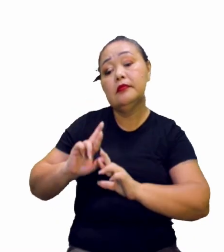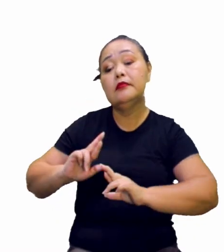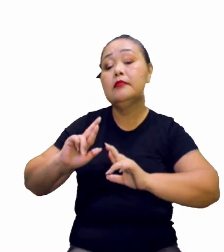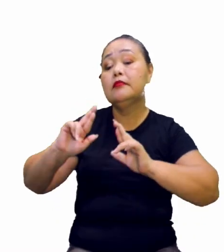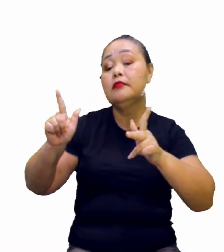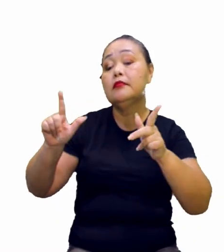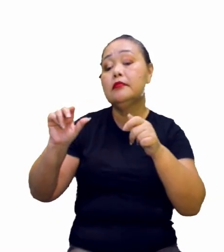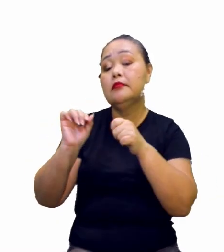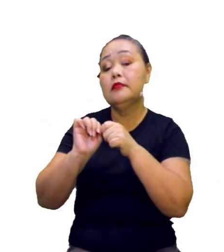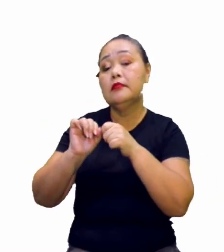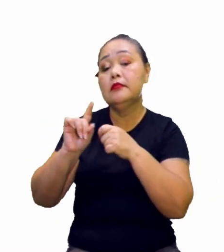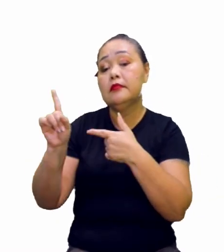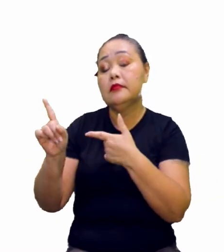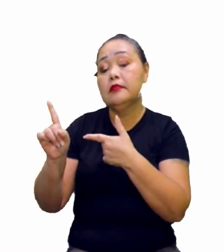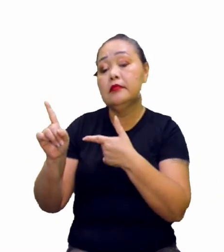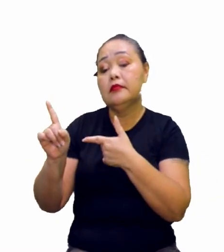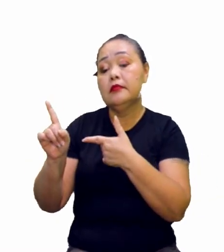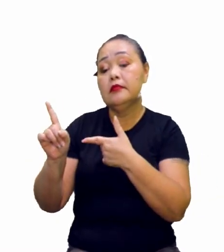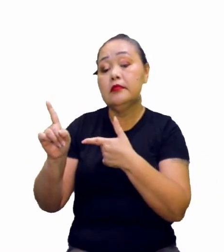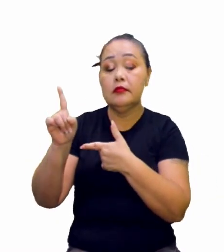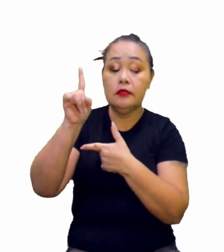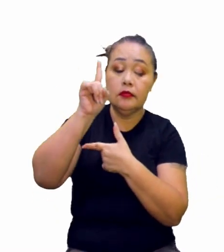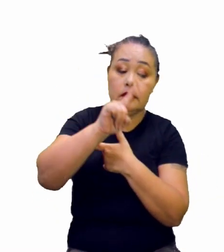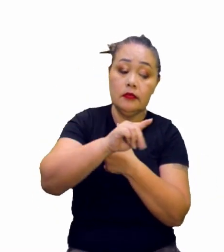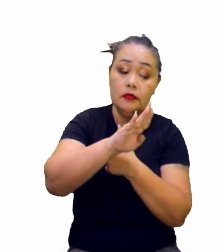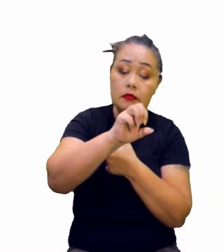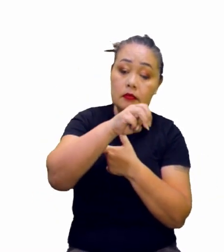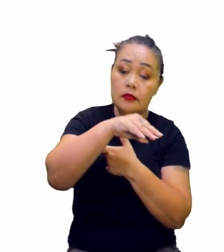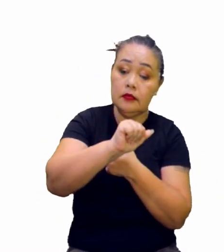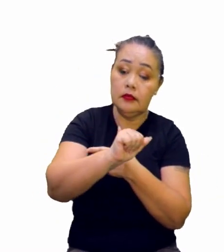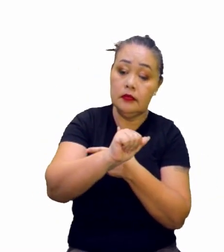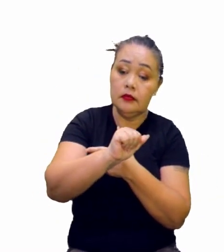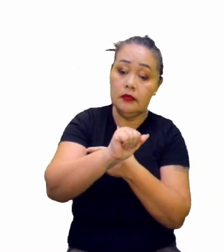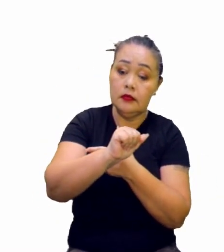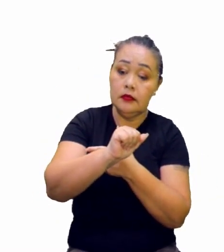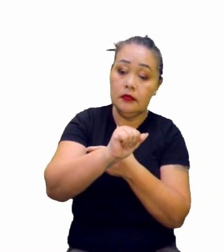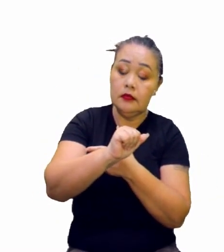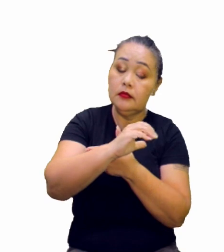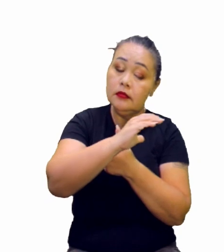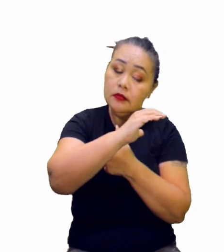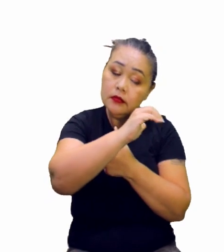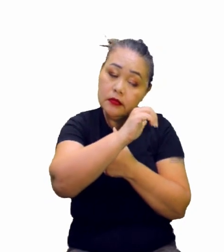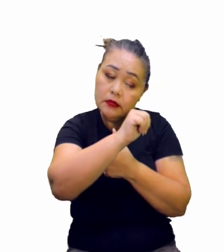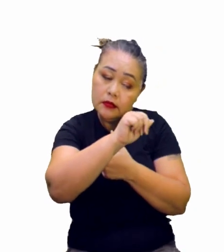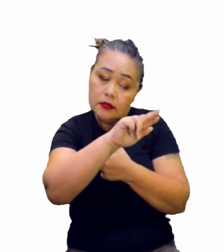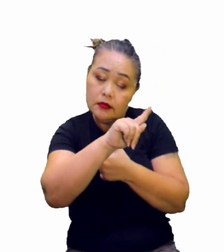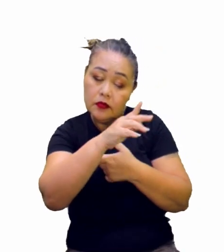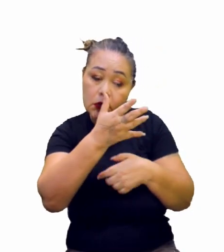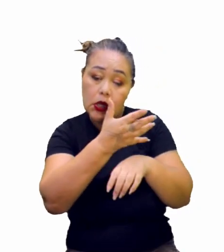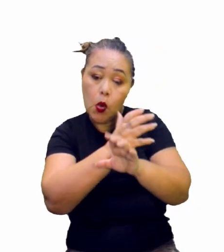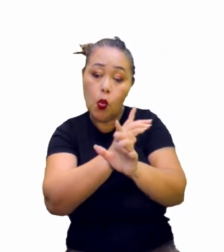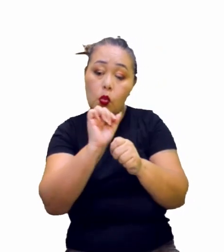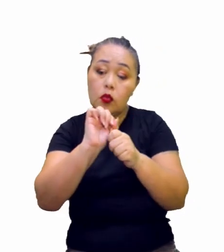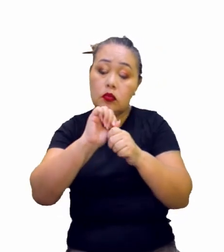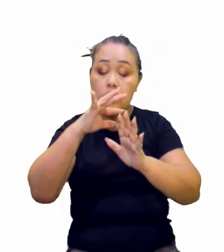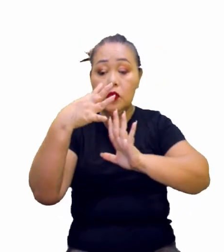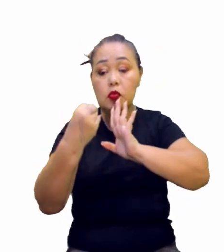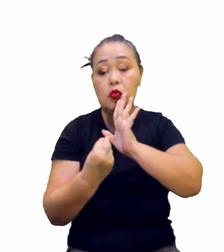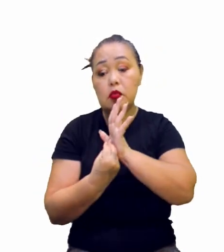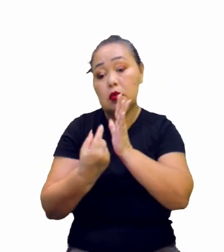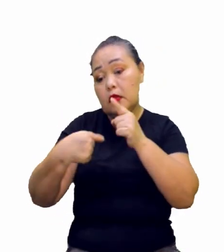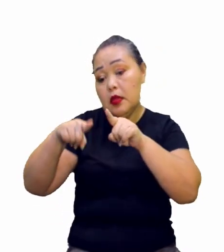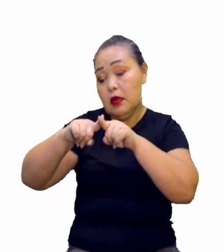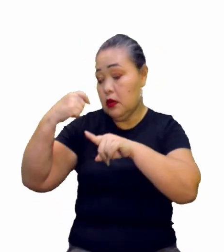diferenciam, né, tanto o bioma da Caatinga, amazônica, dos Pampas,